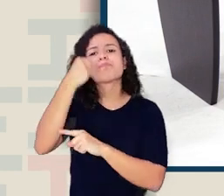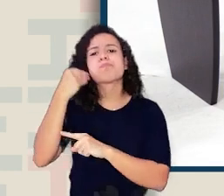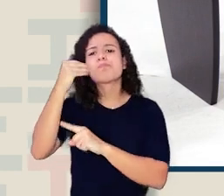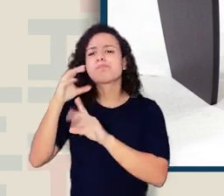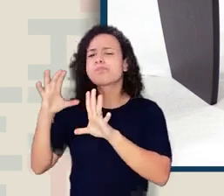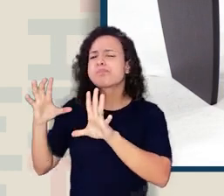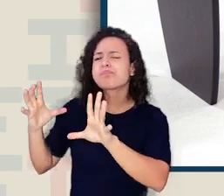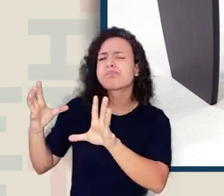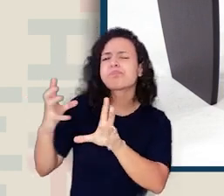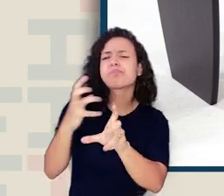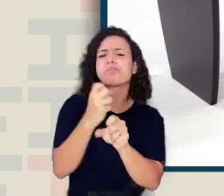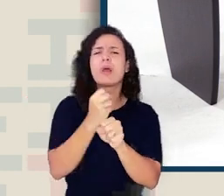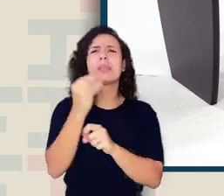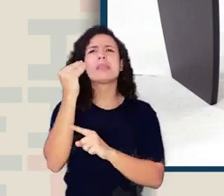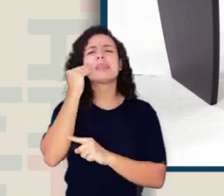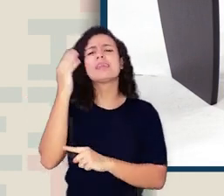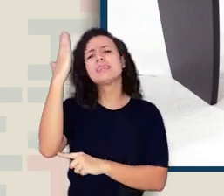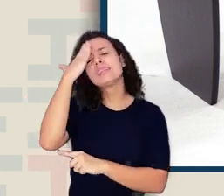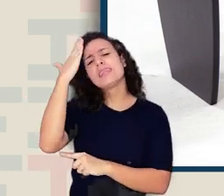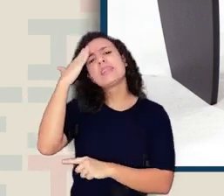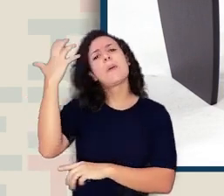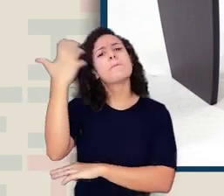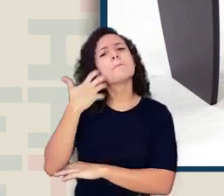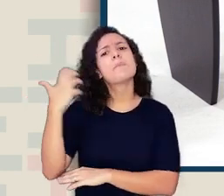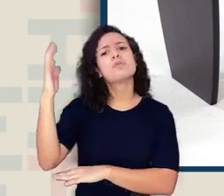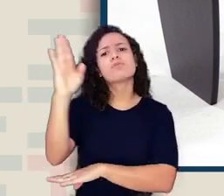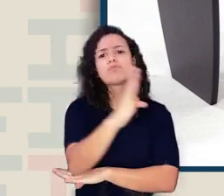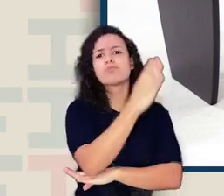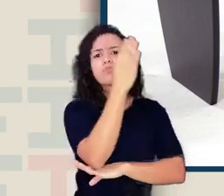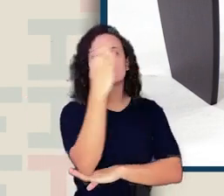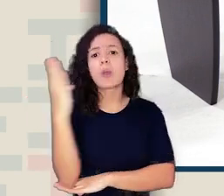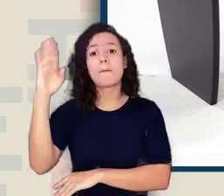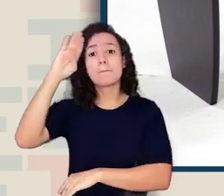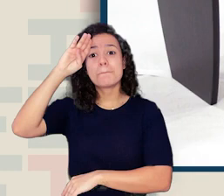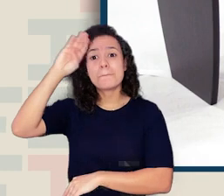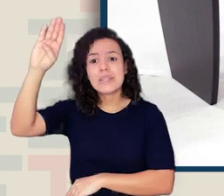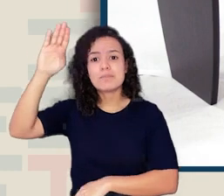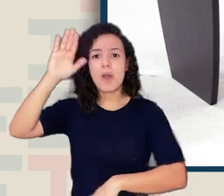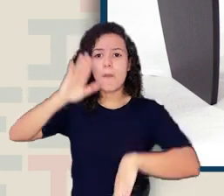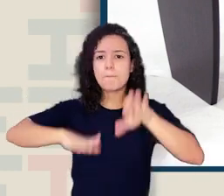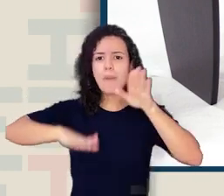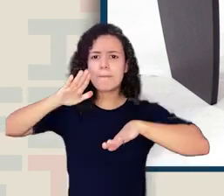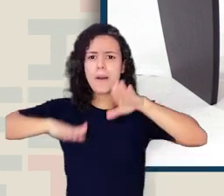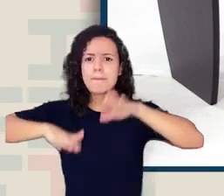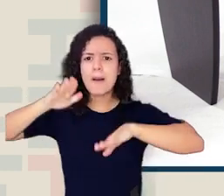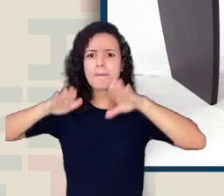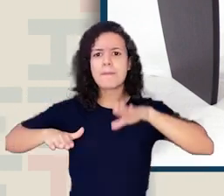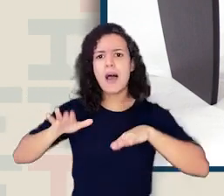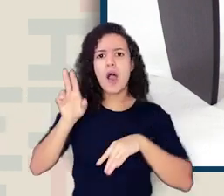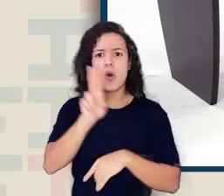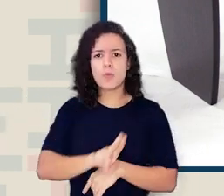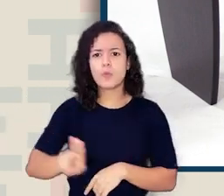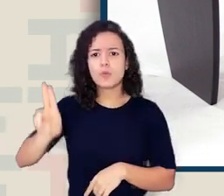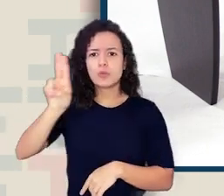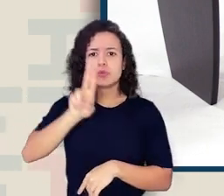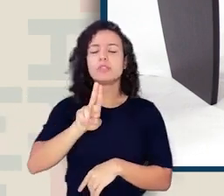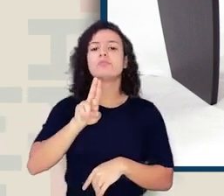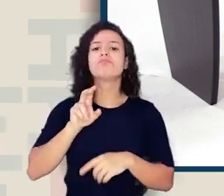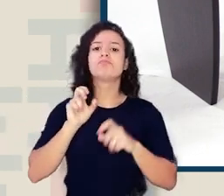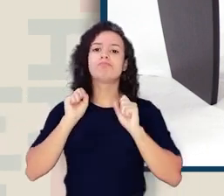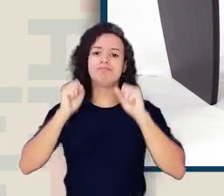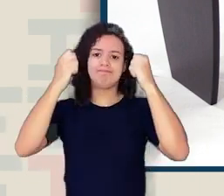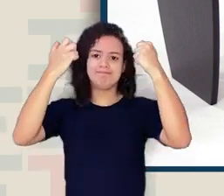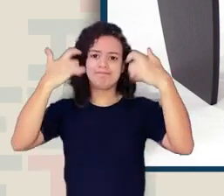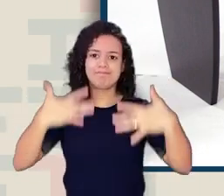experiência nessa área, procurando entender as músicas do maracatu e, em especial, a música percussiva dos nossos tambores,